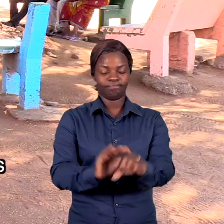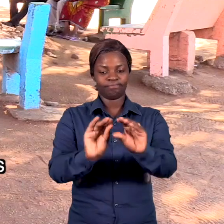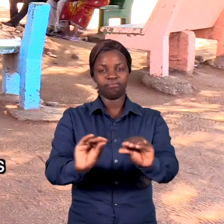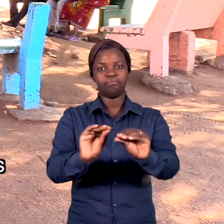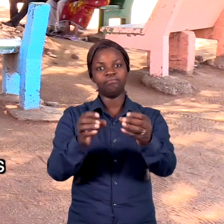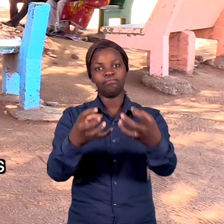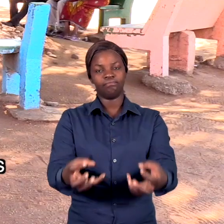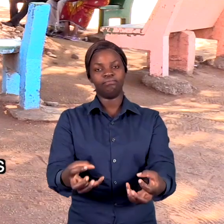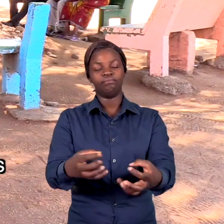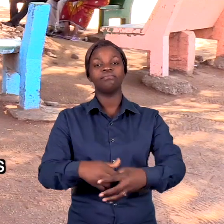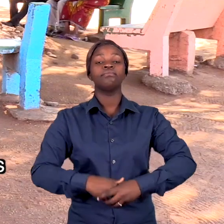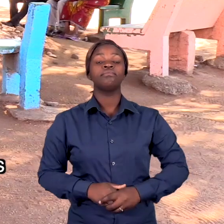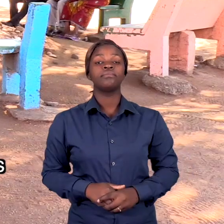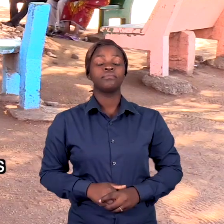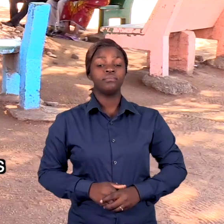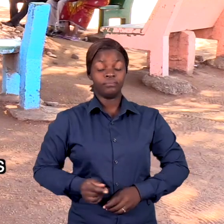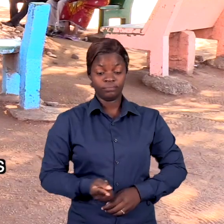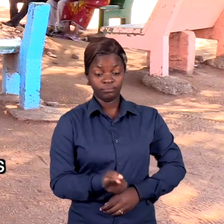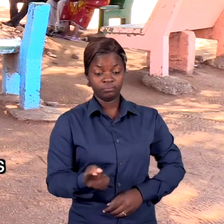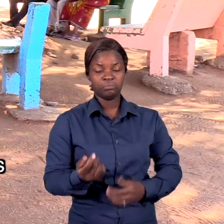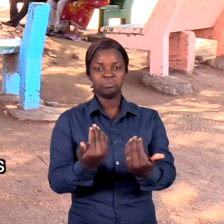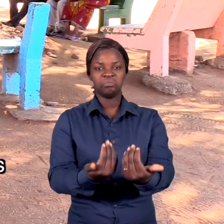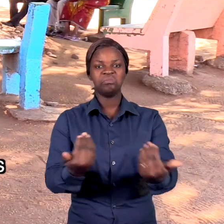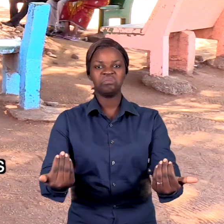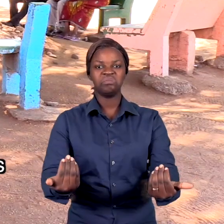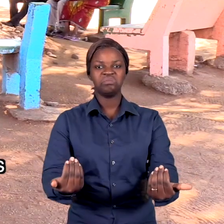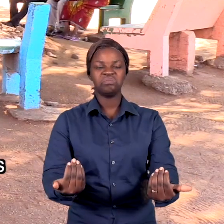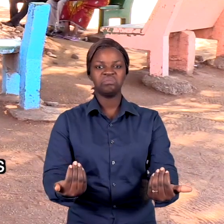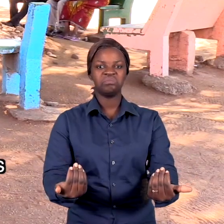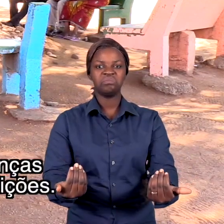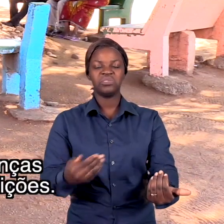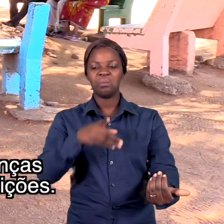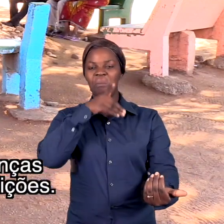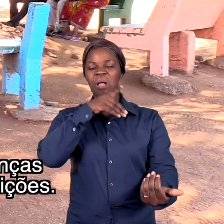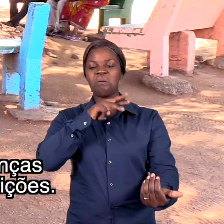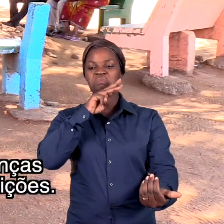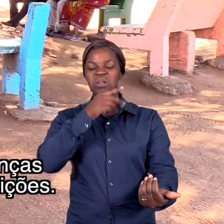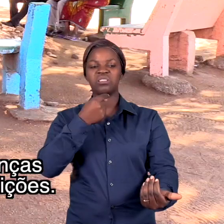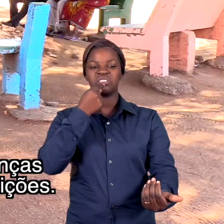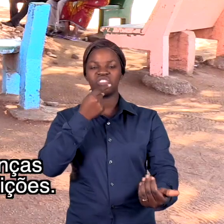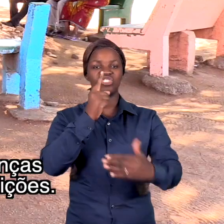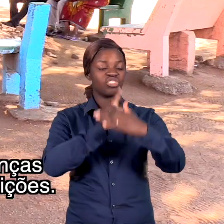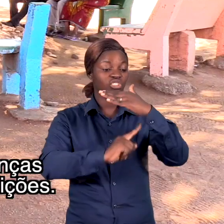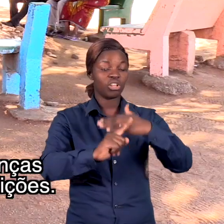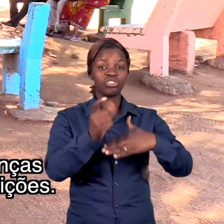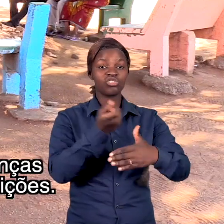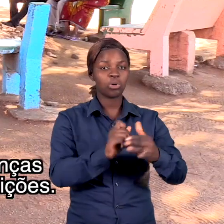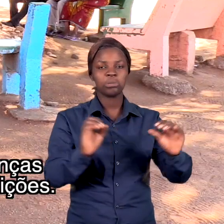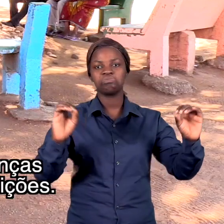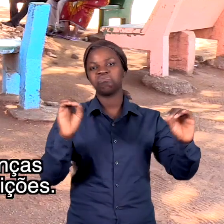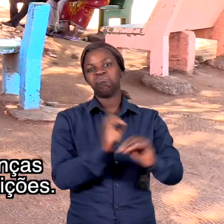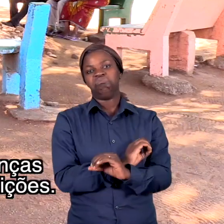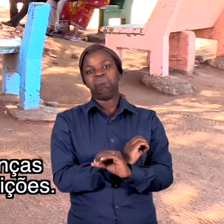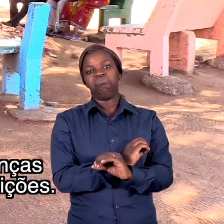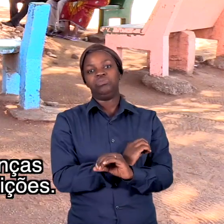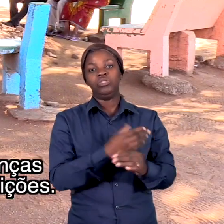capacitados para lidar com esse tipo de crianças. E essas crianças normalmente os pais não têm mandado essas crianças